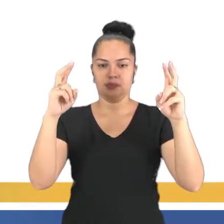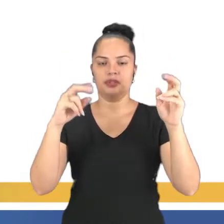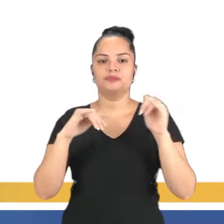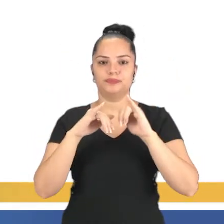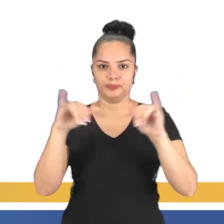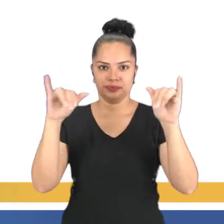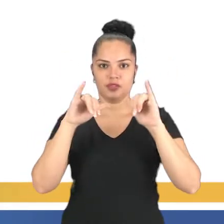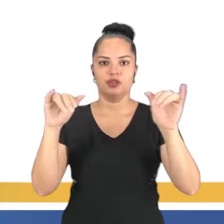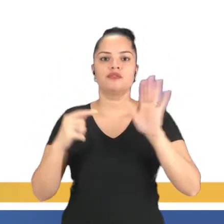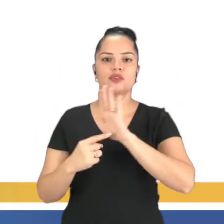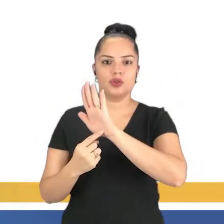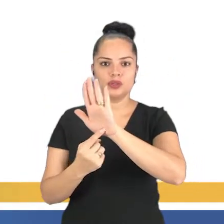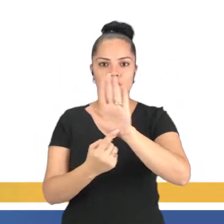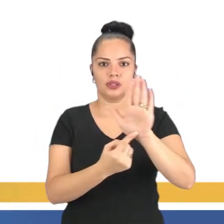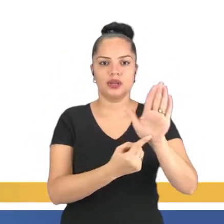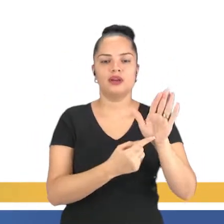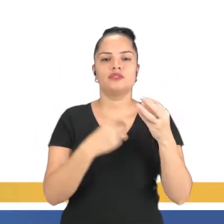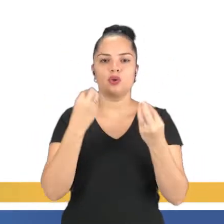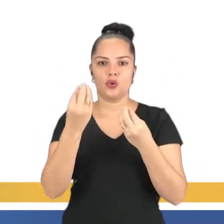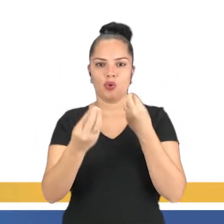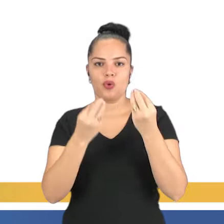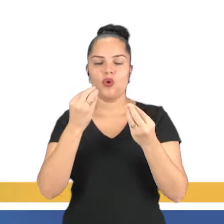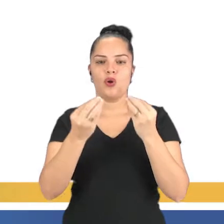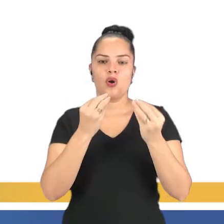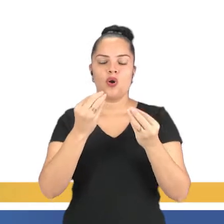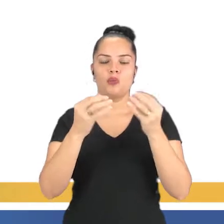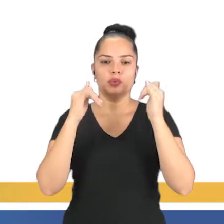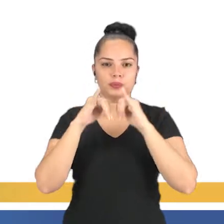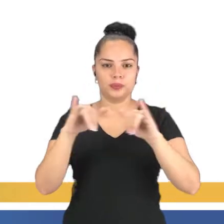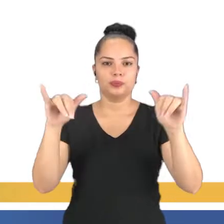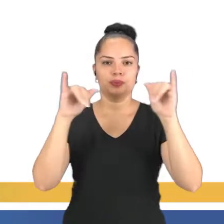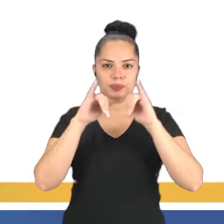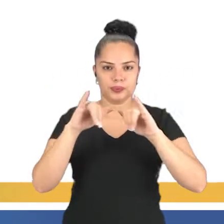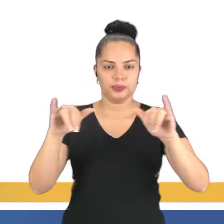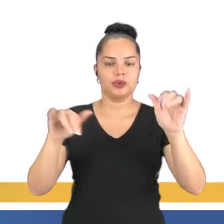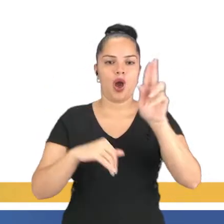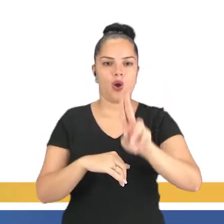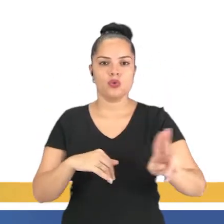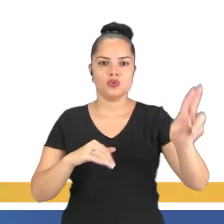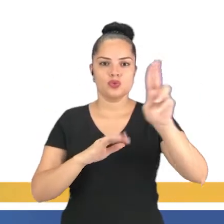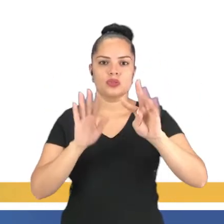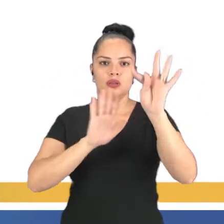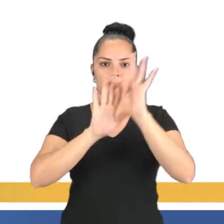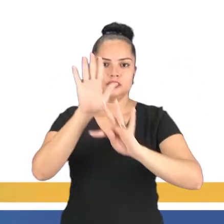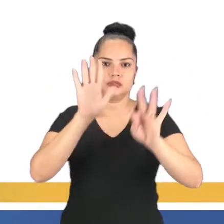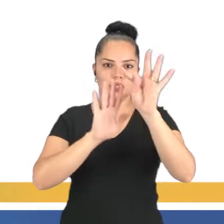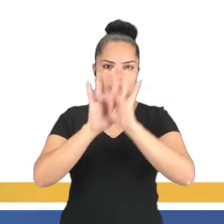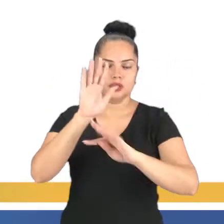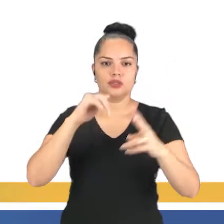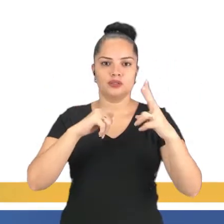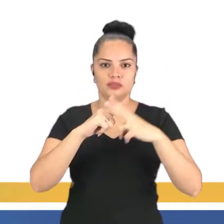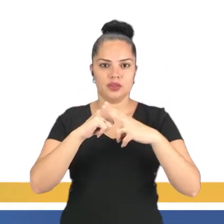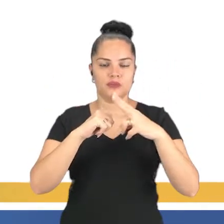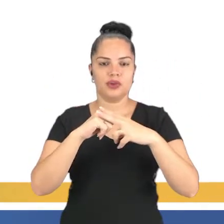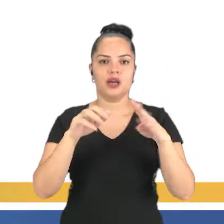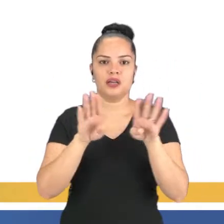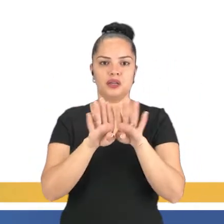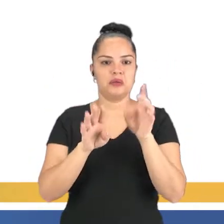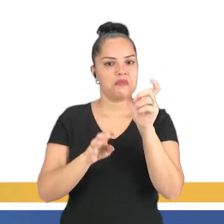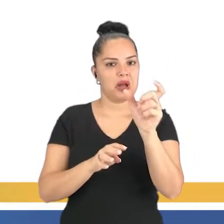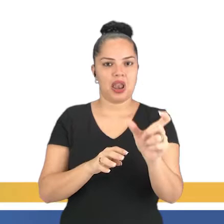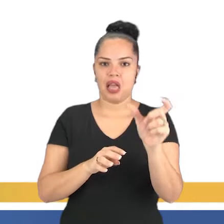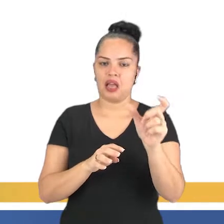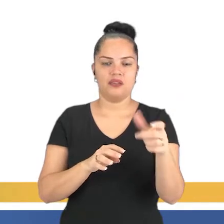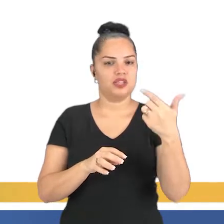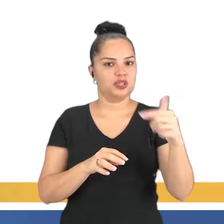então, são formas visuais de apresentar informação e dados. Utilizam textos verbais, palavras e não verbais,